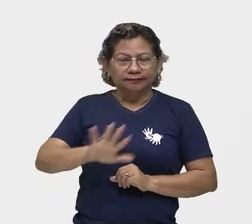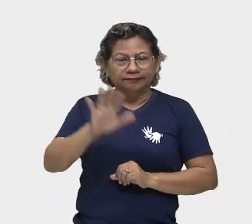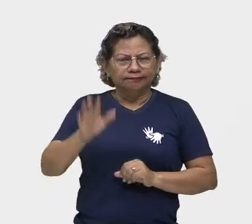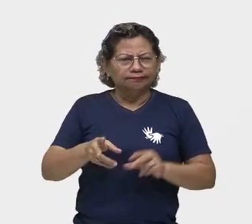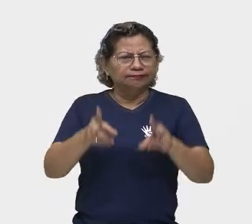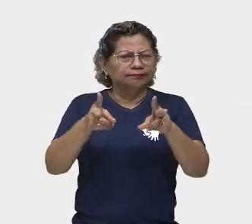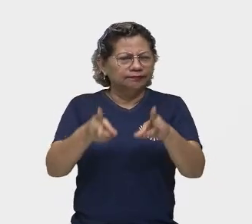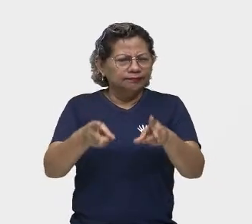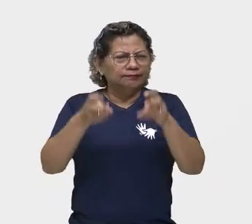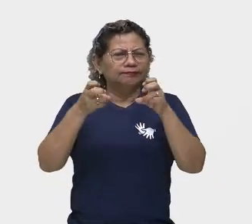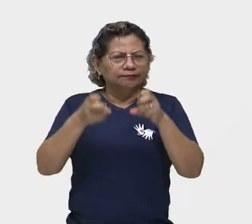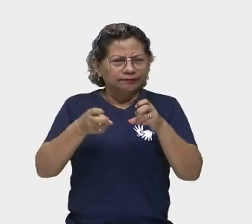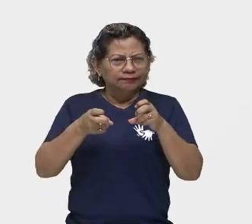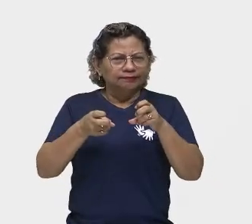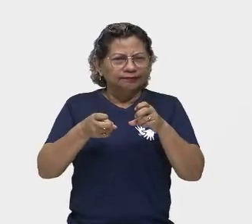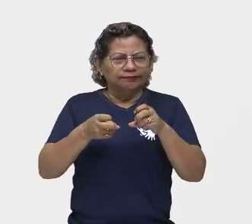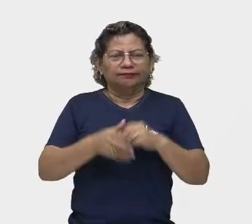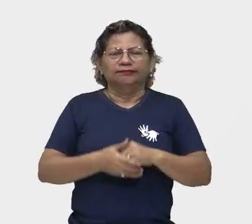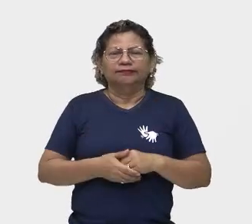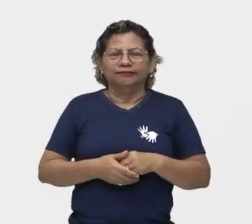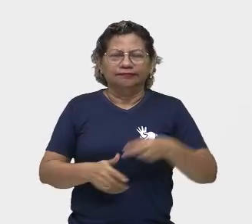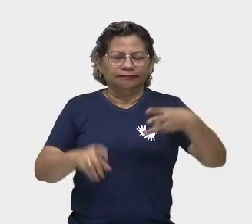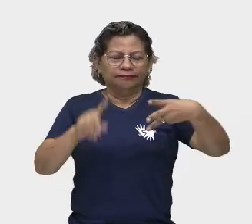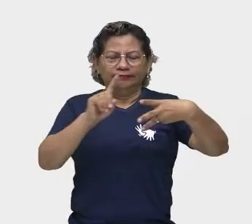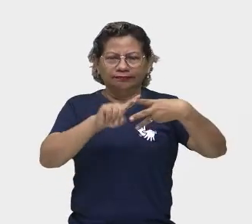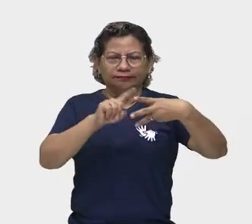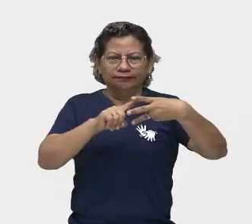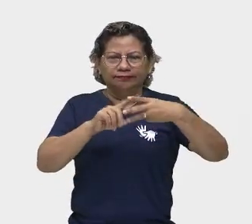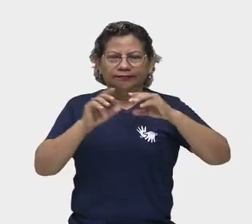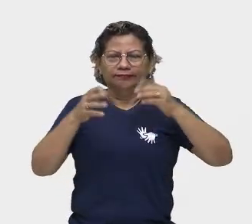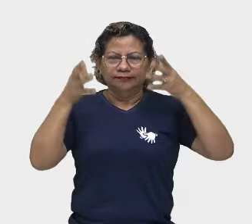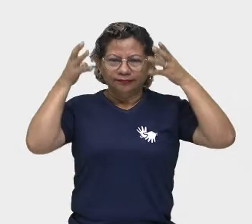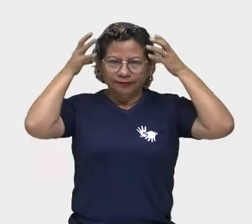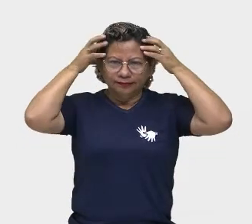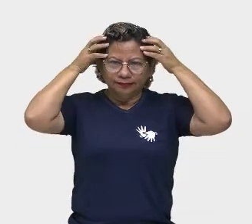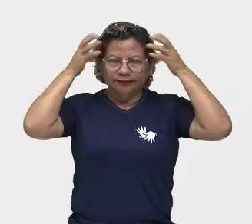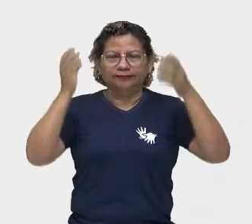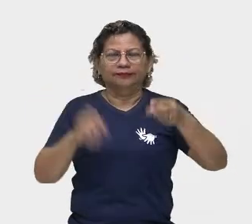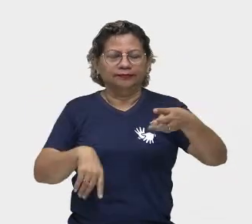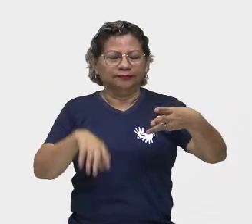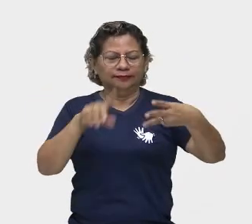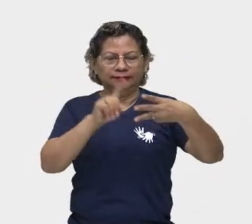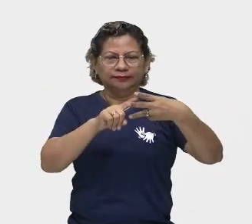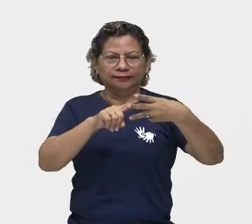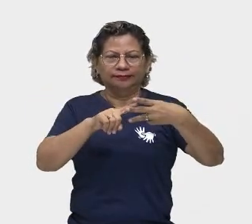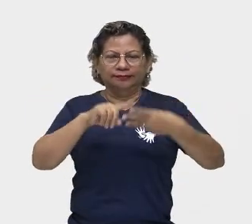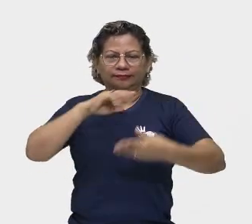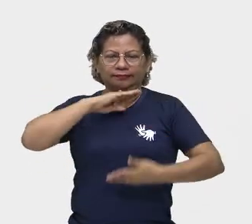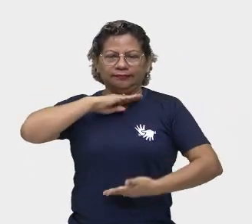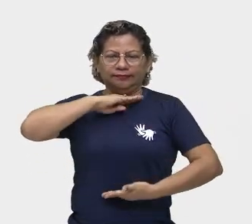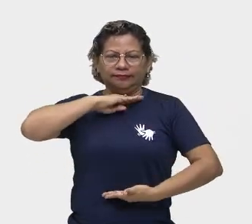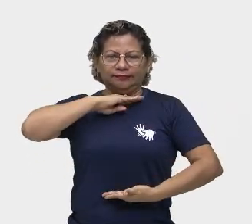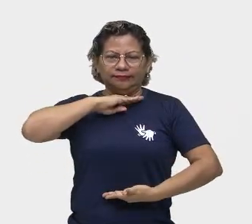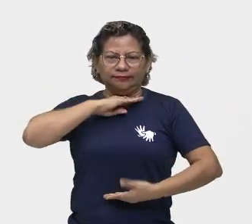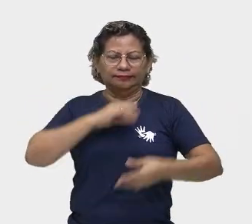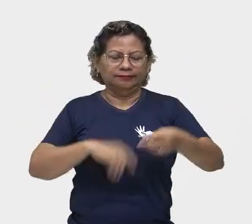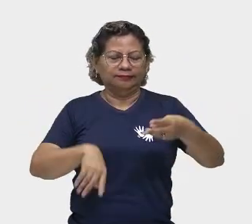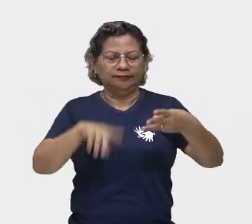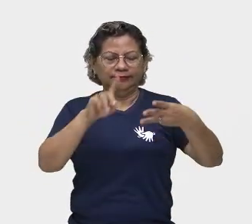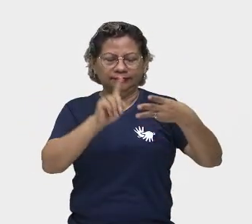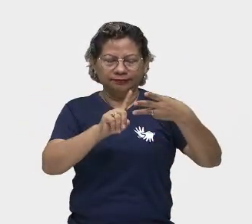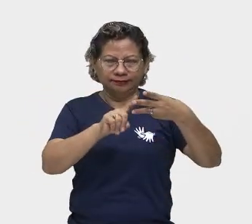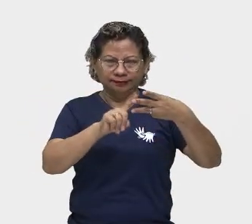diferenciar ali cabeça tronco e membros a gente tem ali a divisão né que vai separar membros